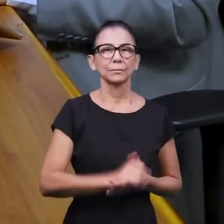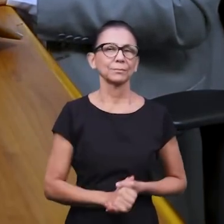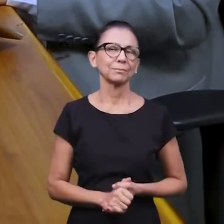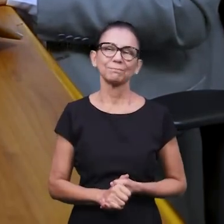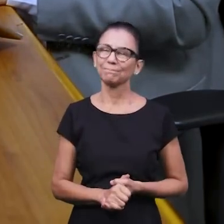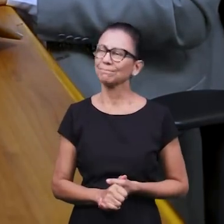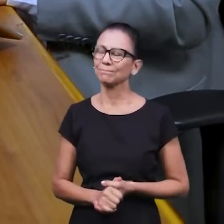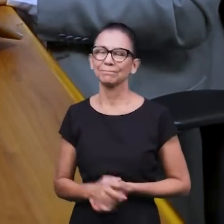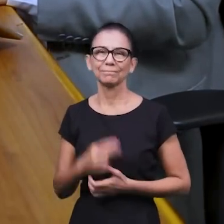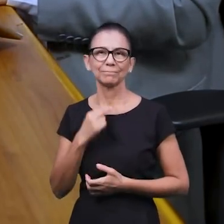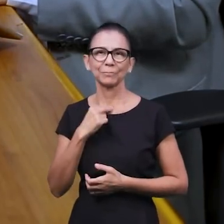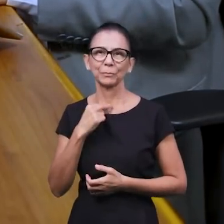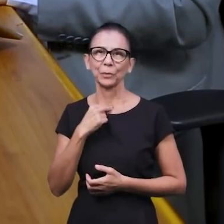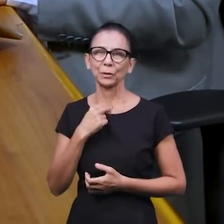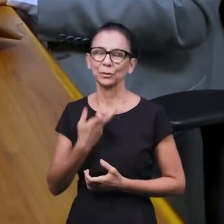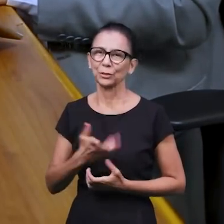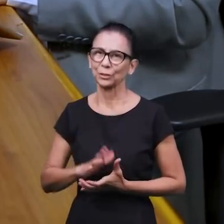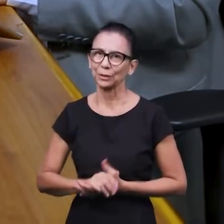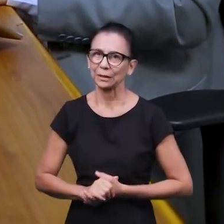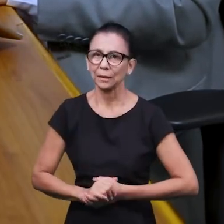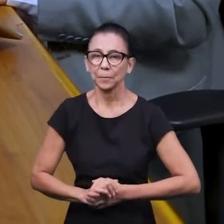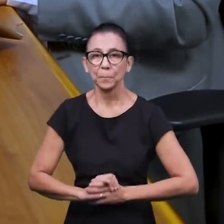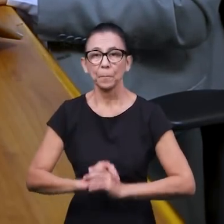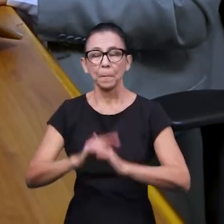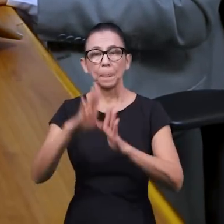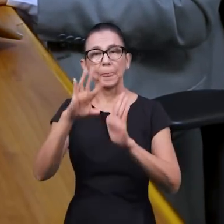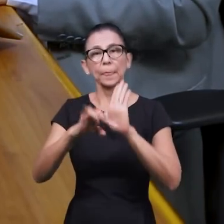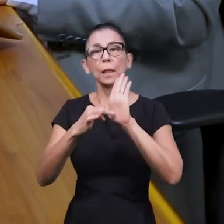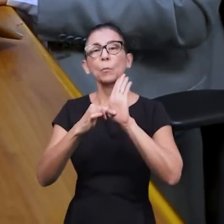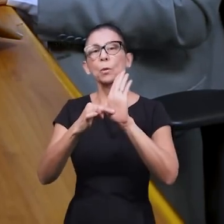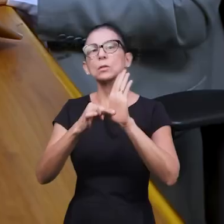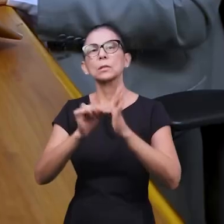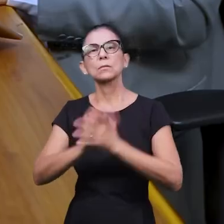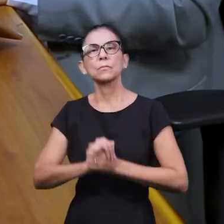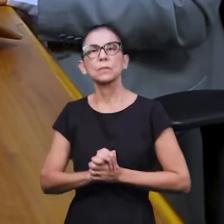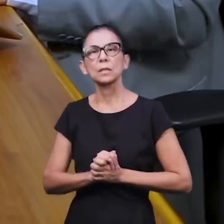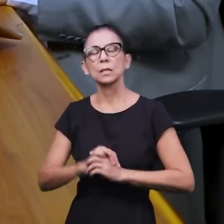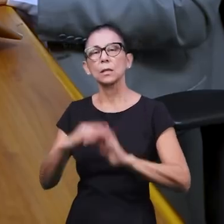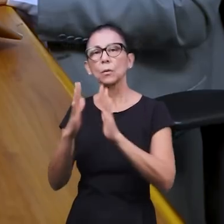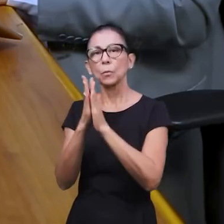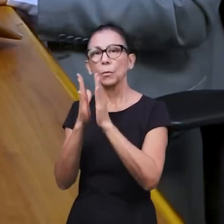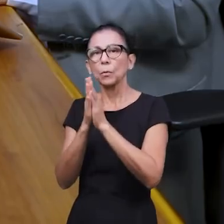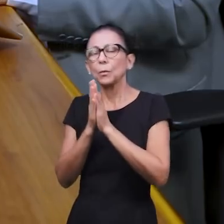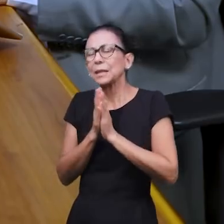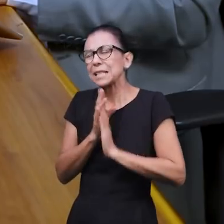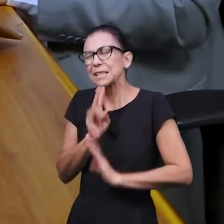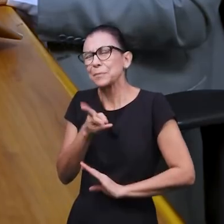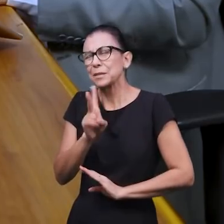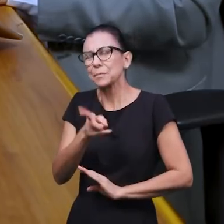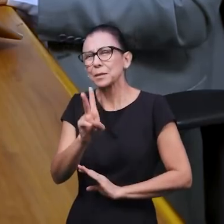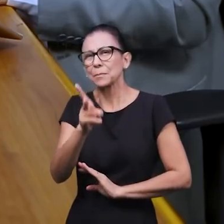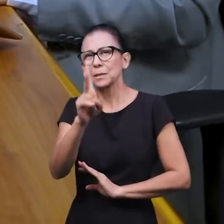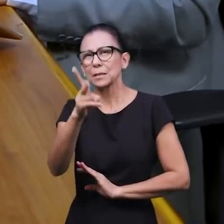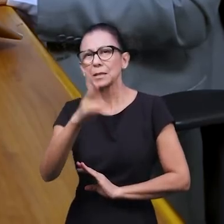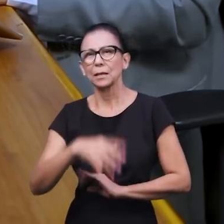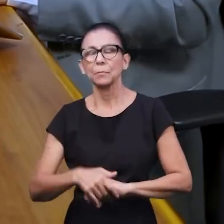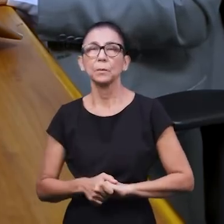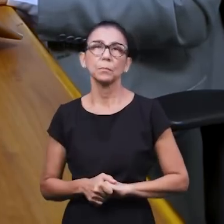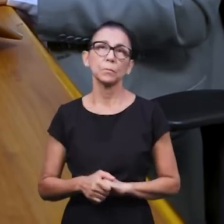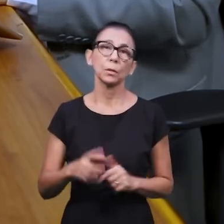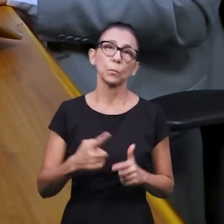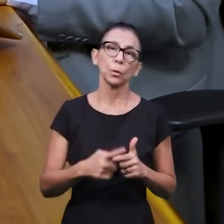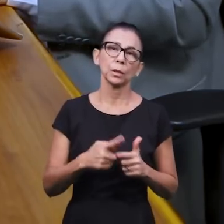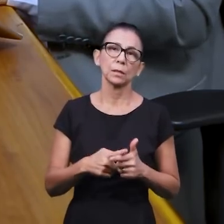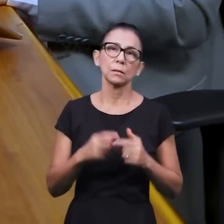texto manda orar, a intenção do Senhor fala para orar sem cessar. Mas esse orar sem cessar pode orar em qualquer lugar, em qualquer momento, no trem,